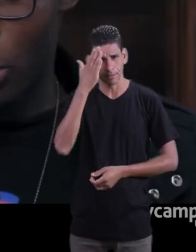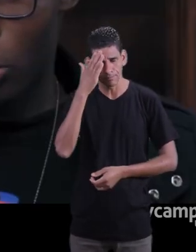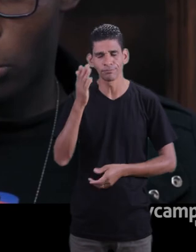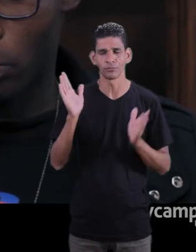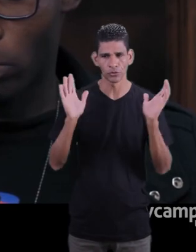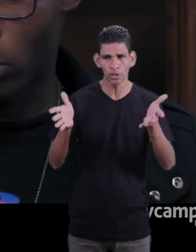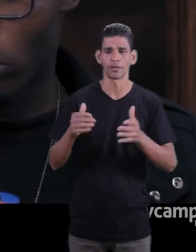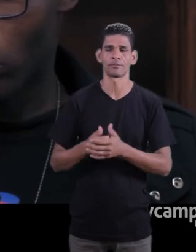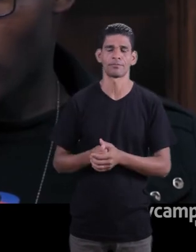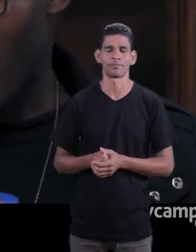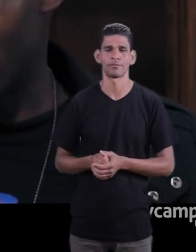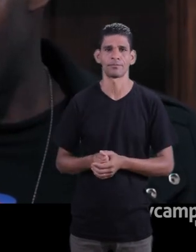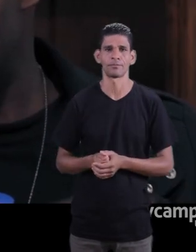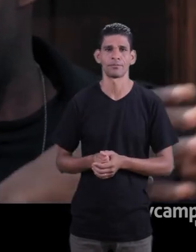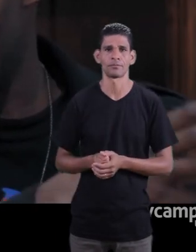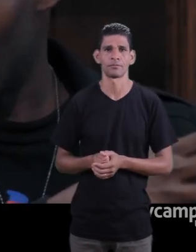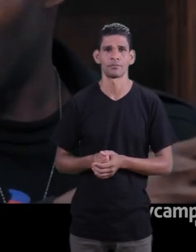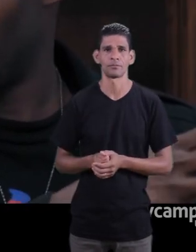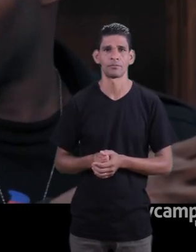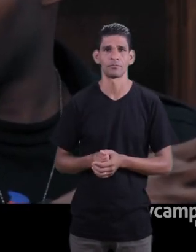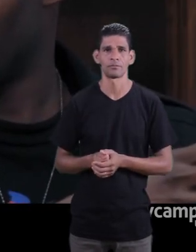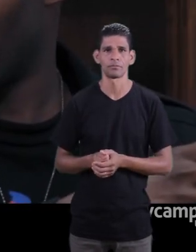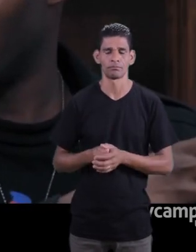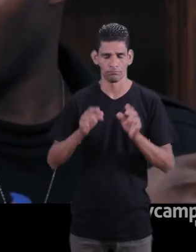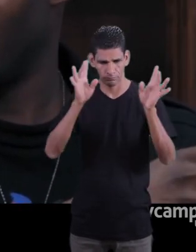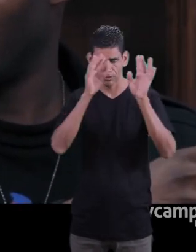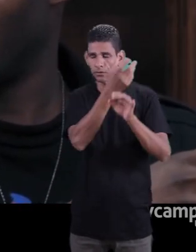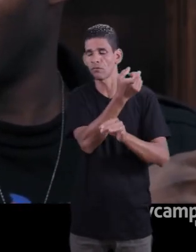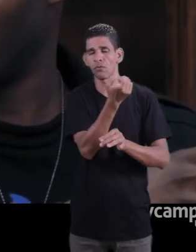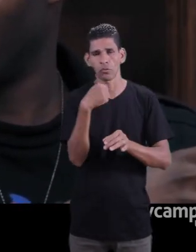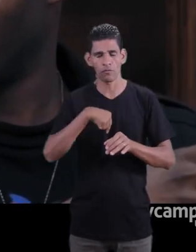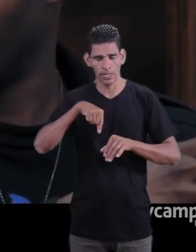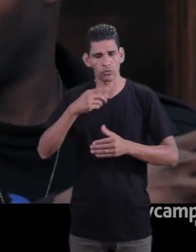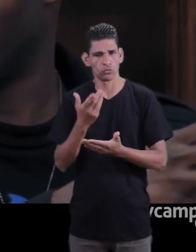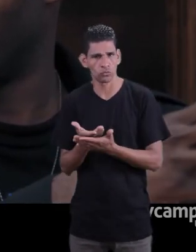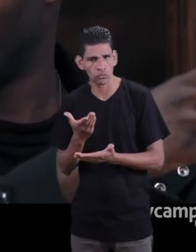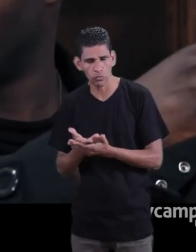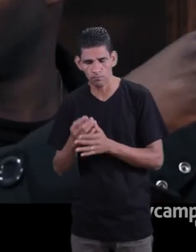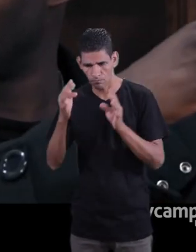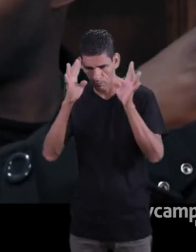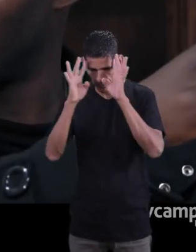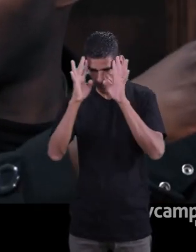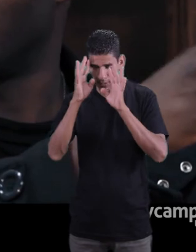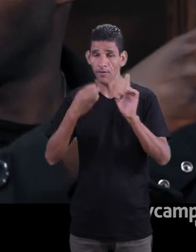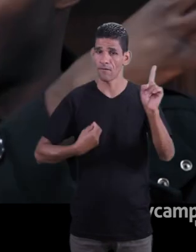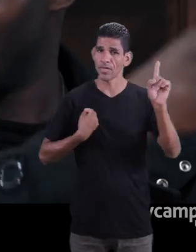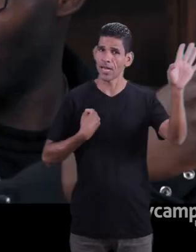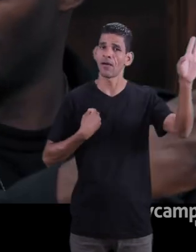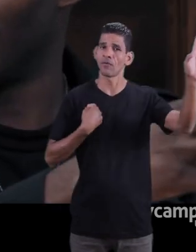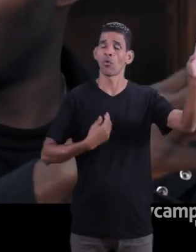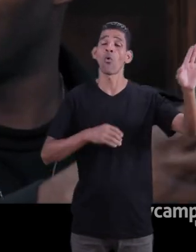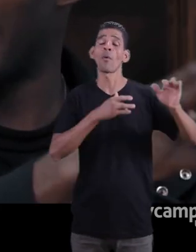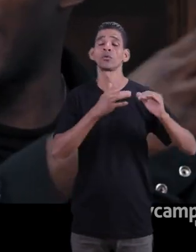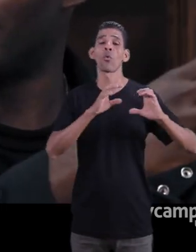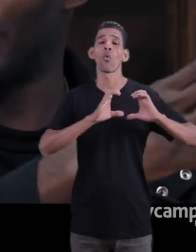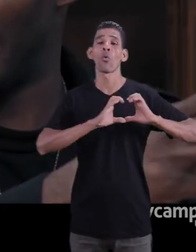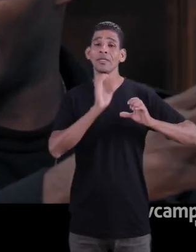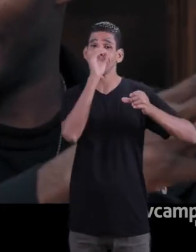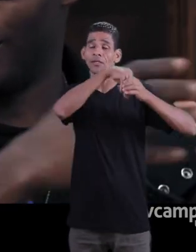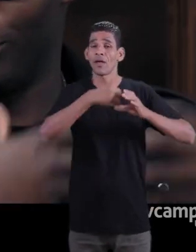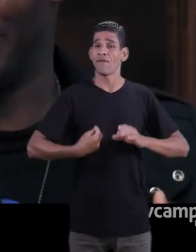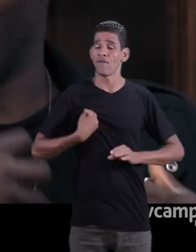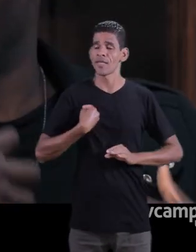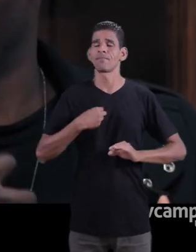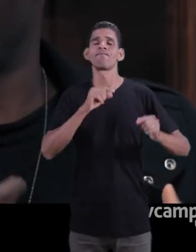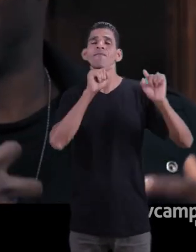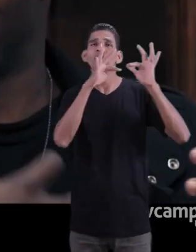Então, a gente saiu, mas a gente deixa, a gente deixa nossa alma